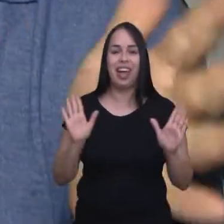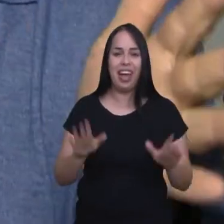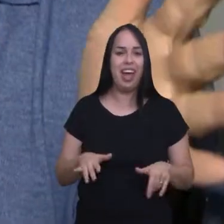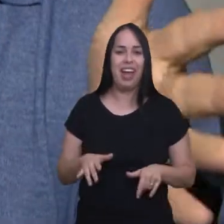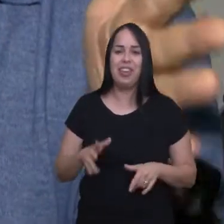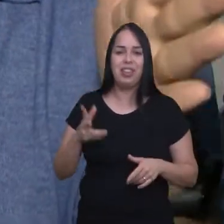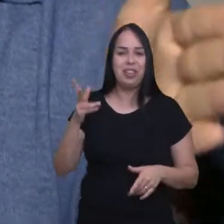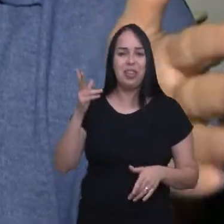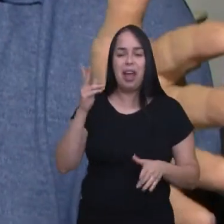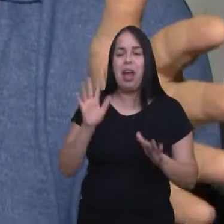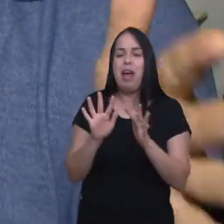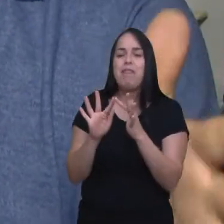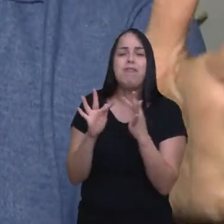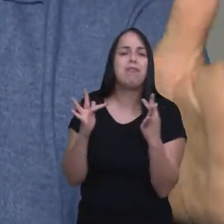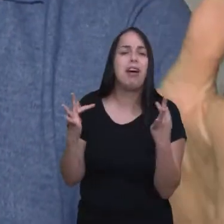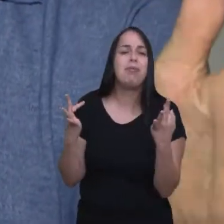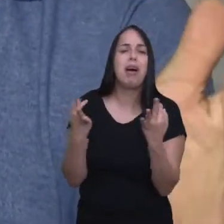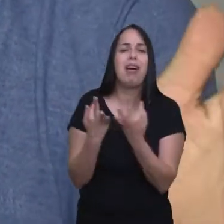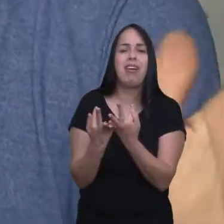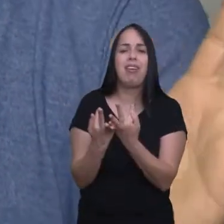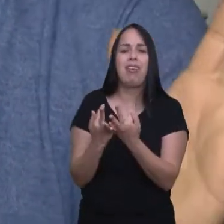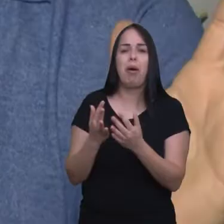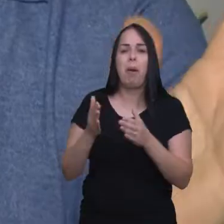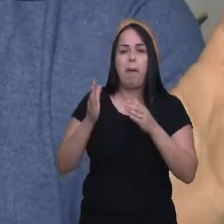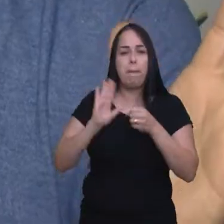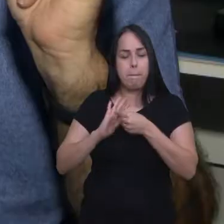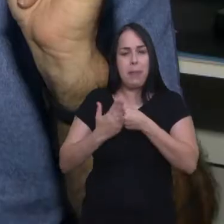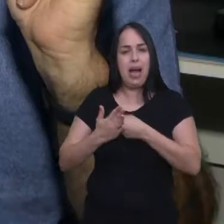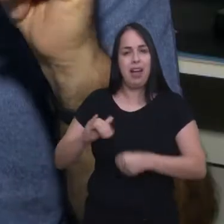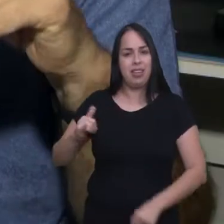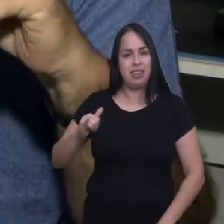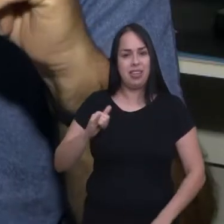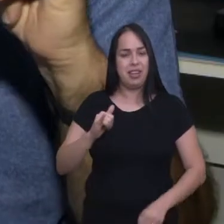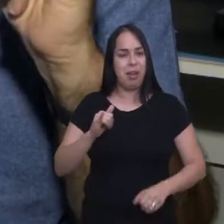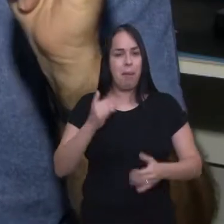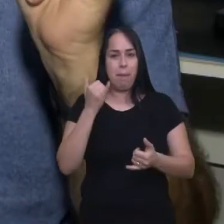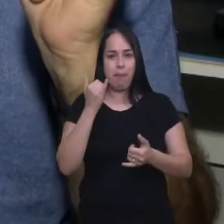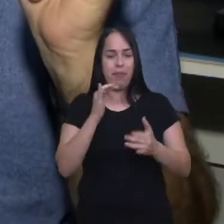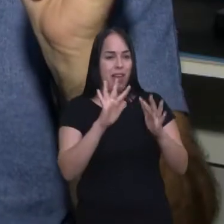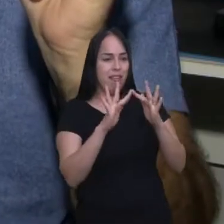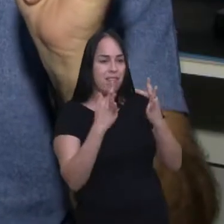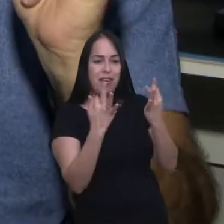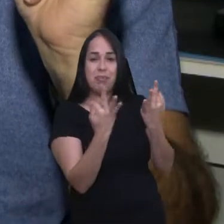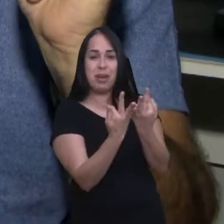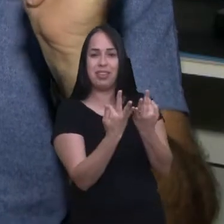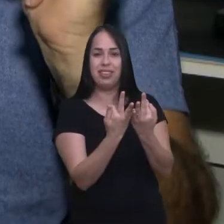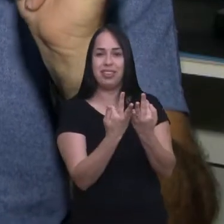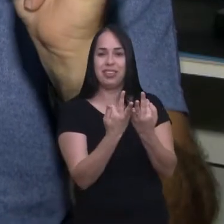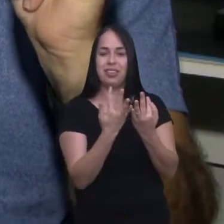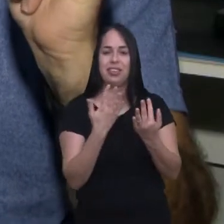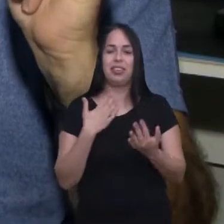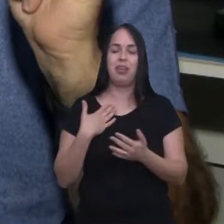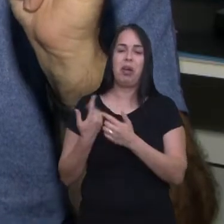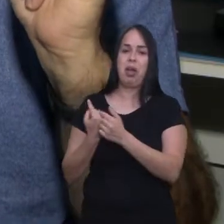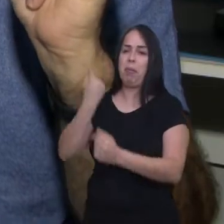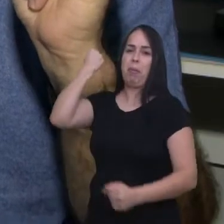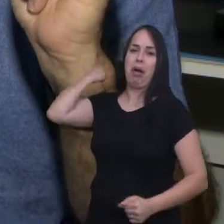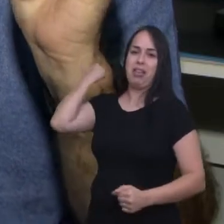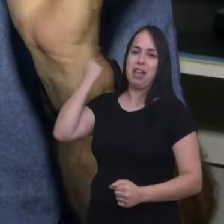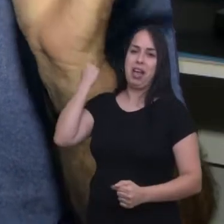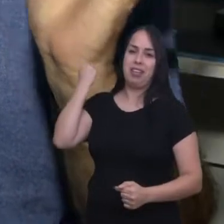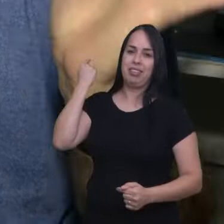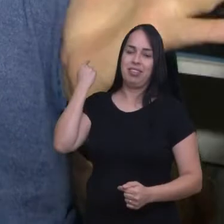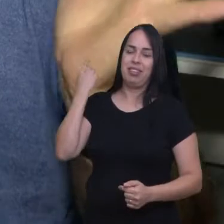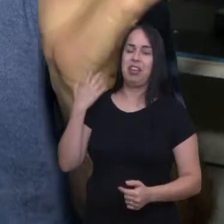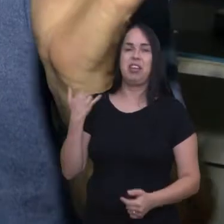É algo muito familiar. Santana é muito familiar. E a minha relação com Santana já era desde quando eu era moleque. Eu